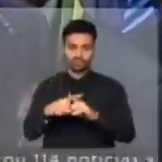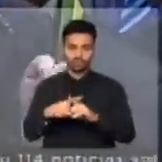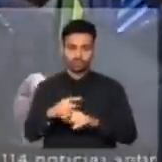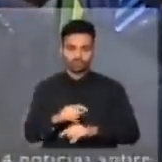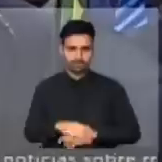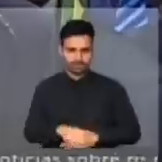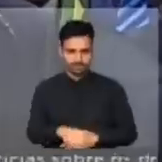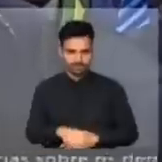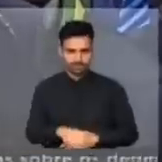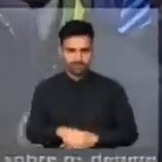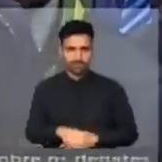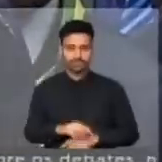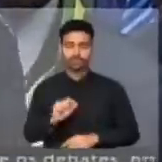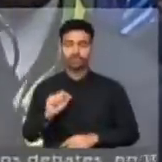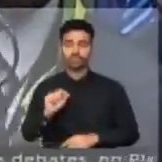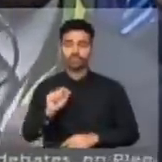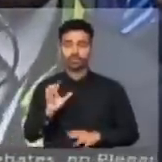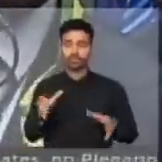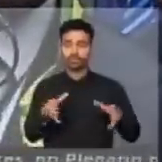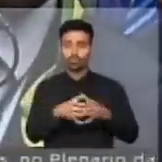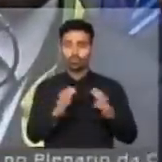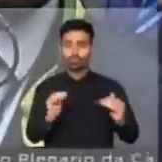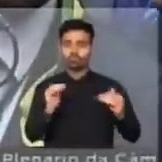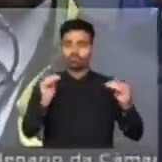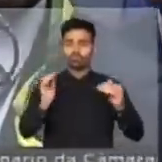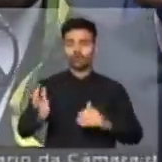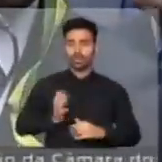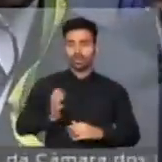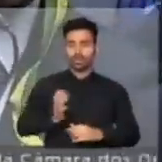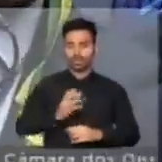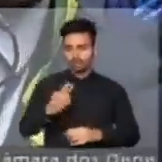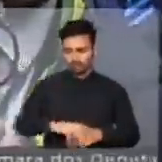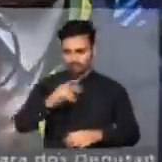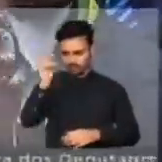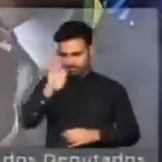uma parcela da elite brasileira